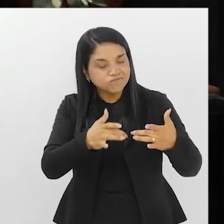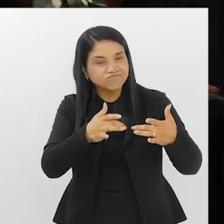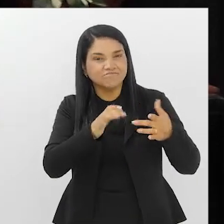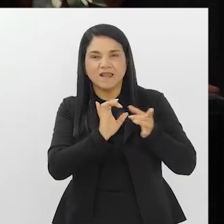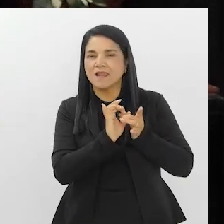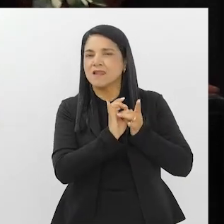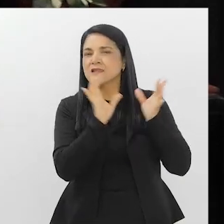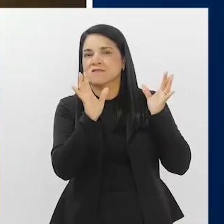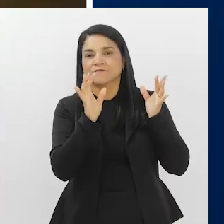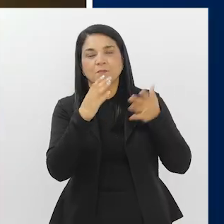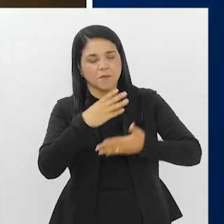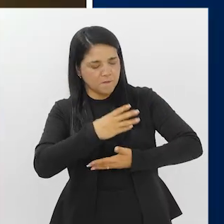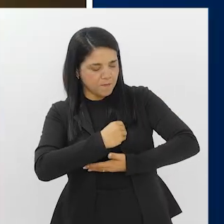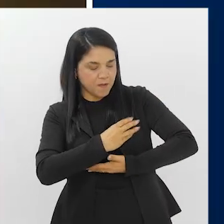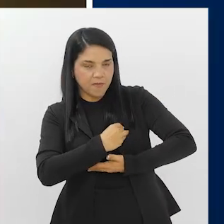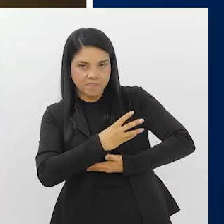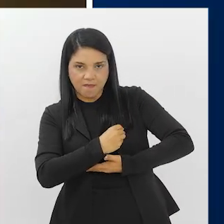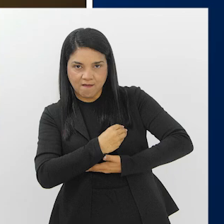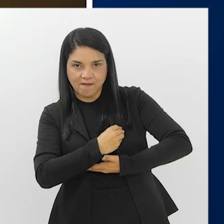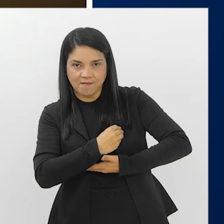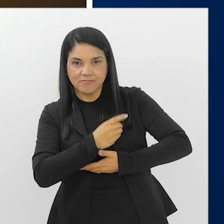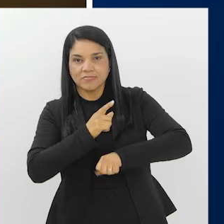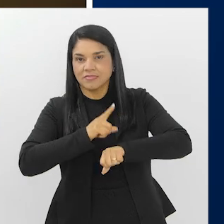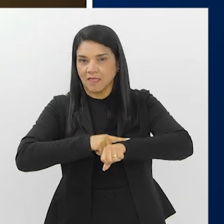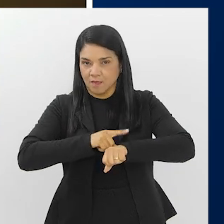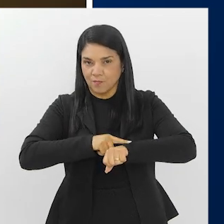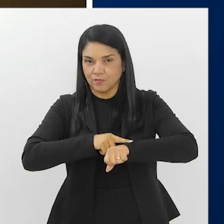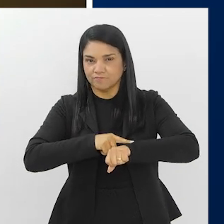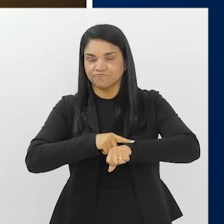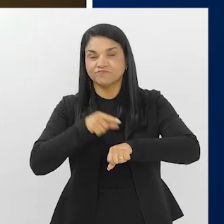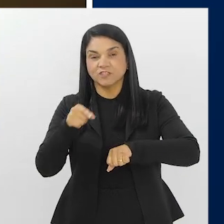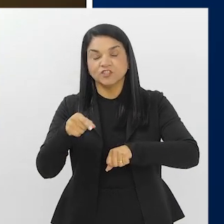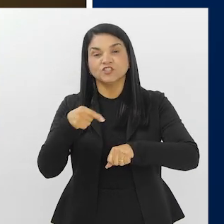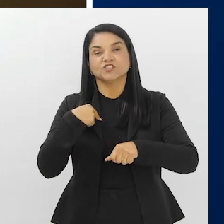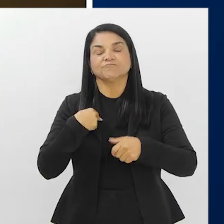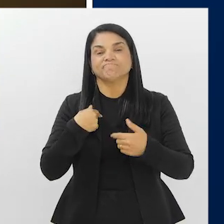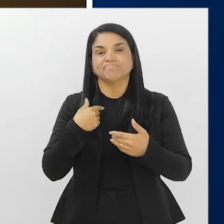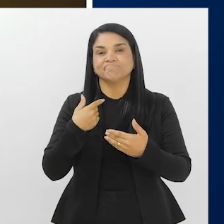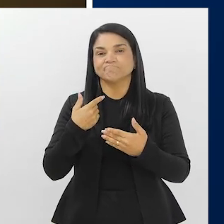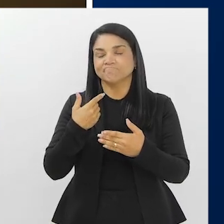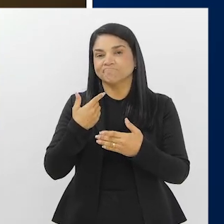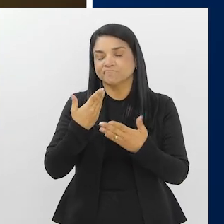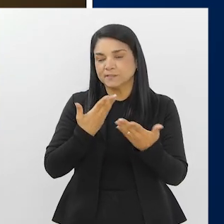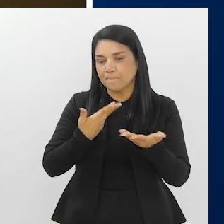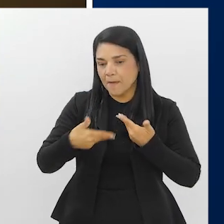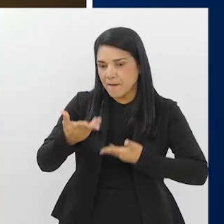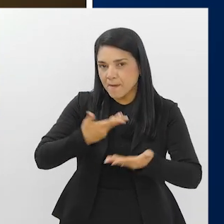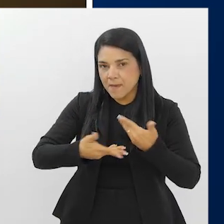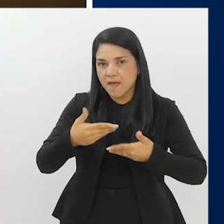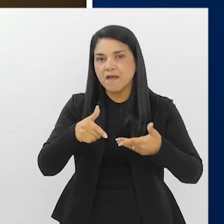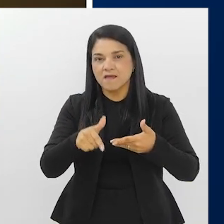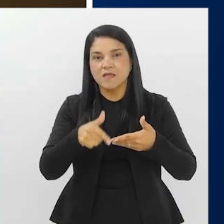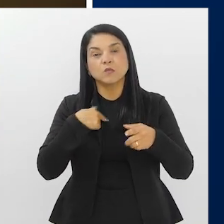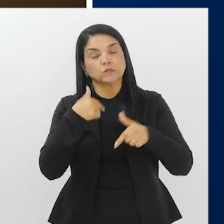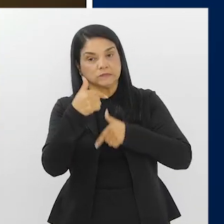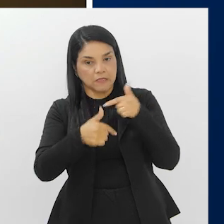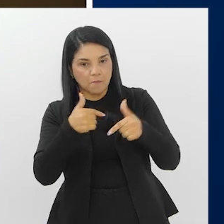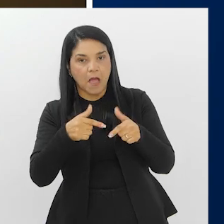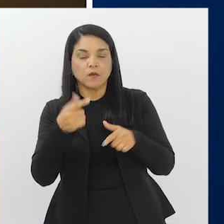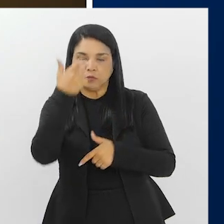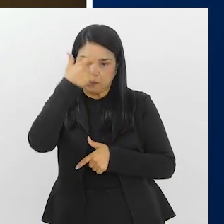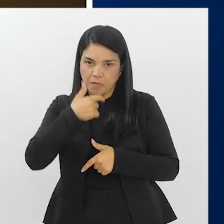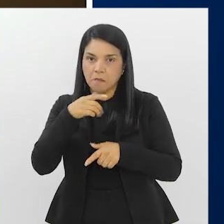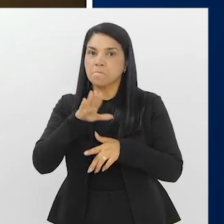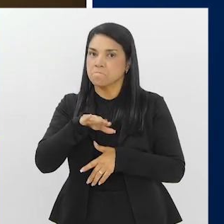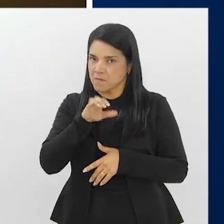para poder amamentar, né? A gente lida muito com isso na prática. Eu acho que eu trabalho com isso, mas eu também sou